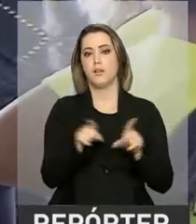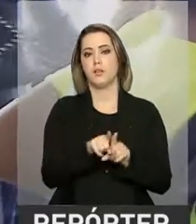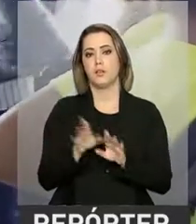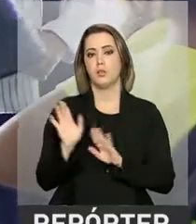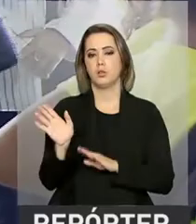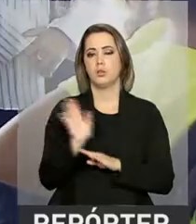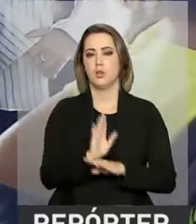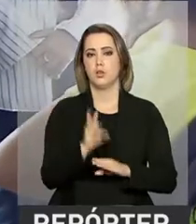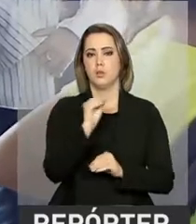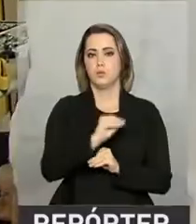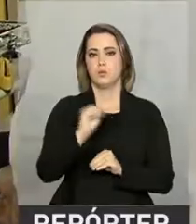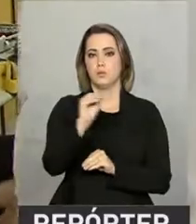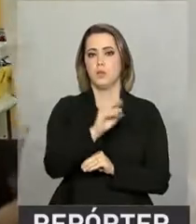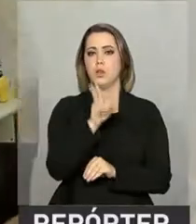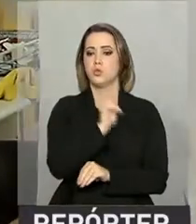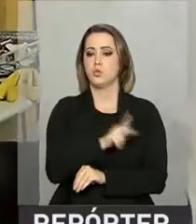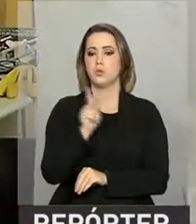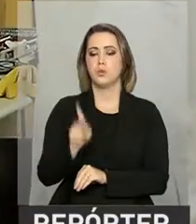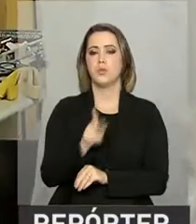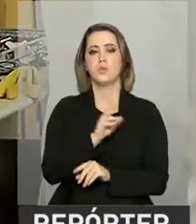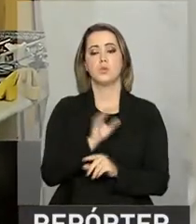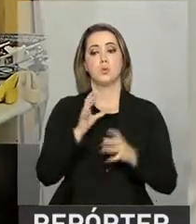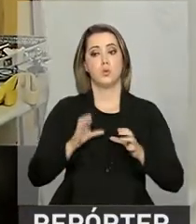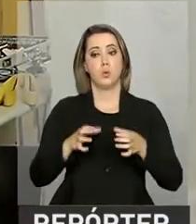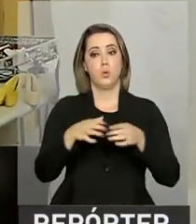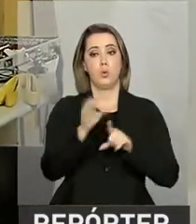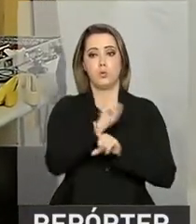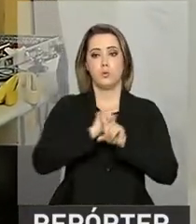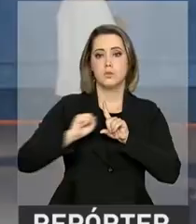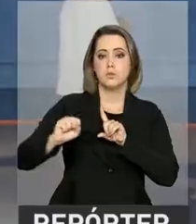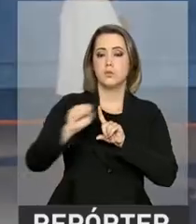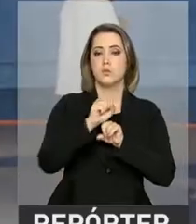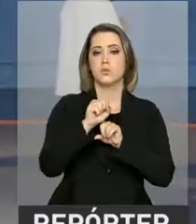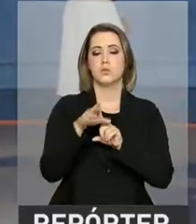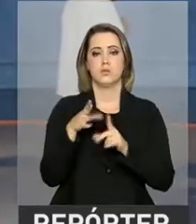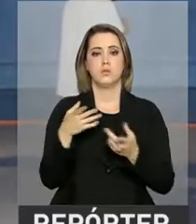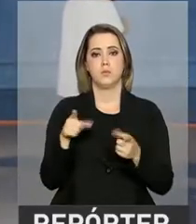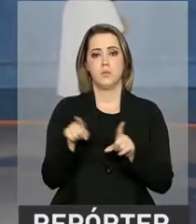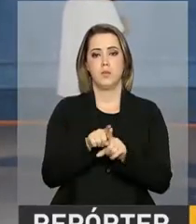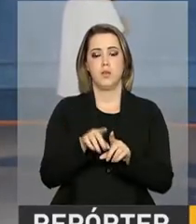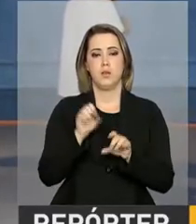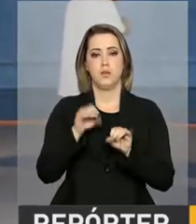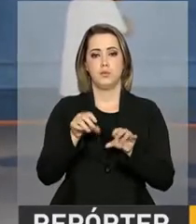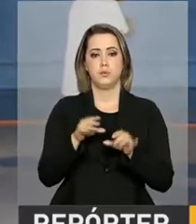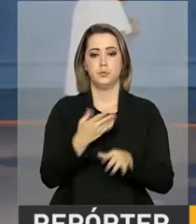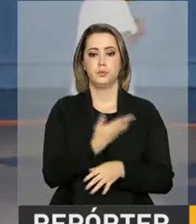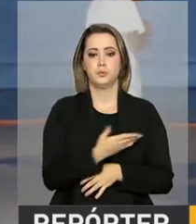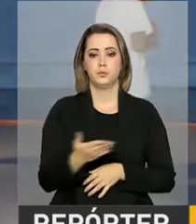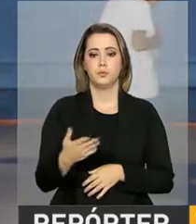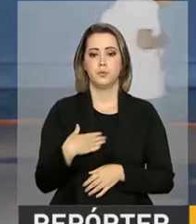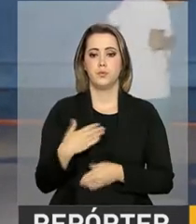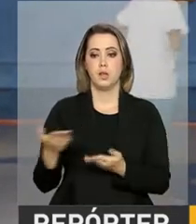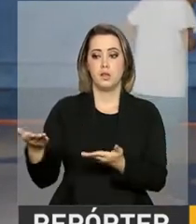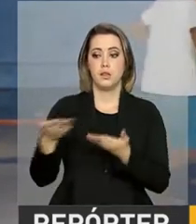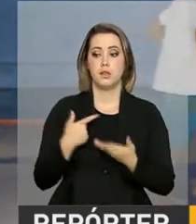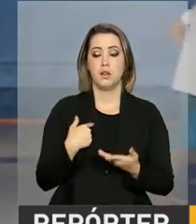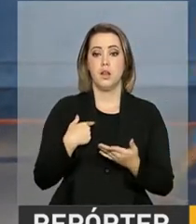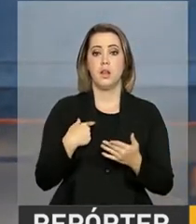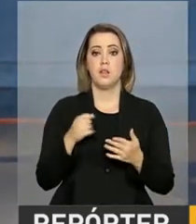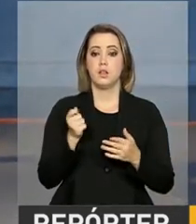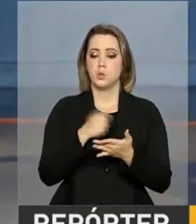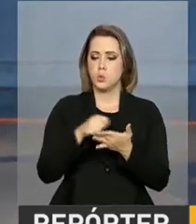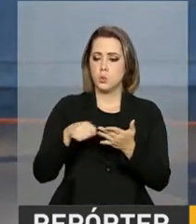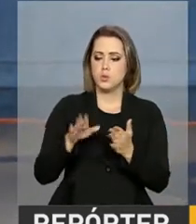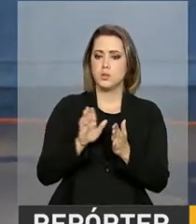recebem acompanhamento de pedagogos, assistentes sociais e educadores. As crianças, elas trazem as tarefas de casa e a gente dá